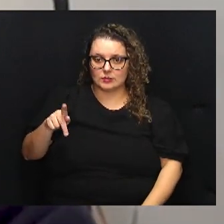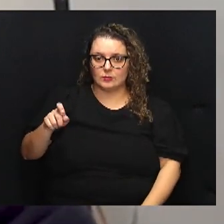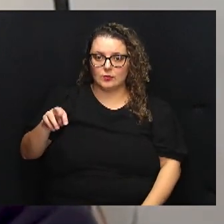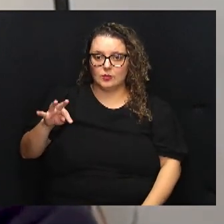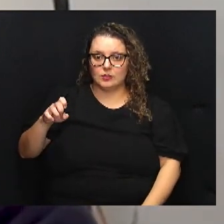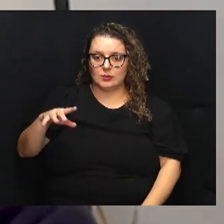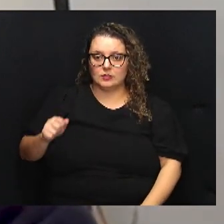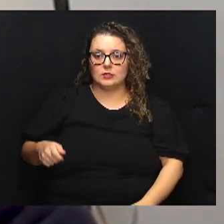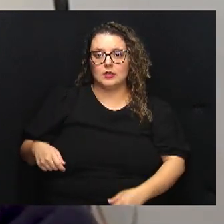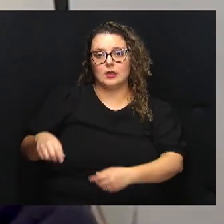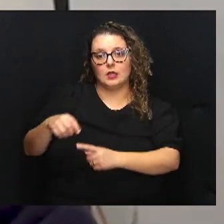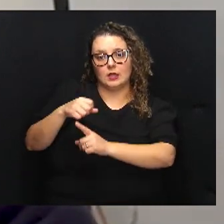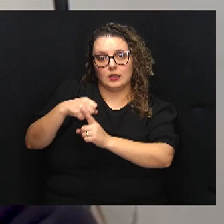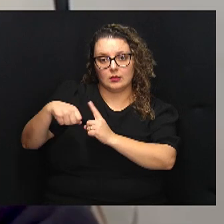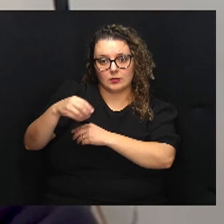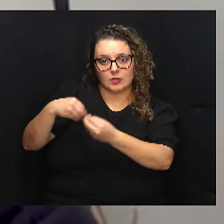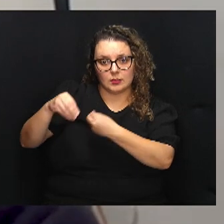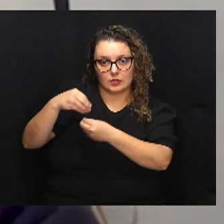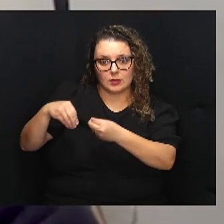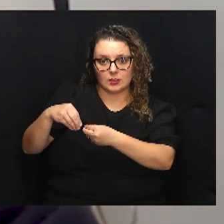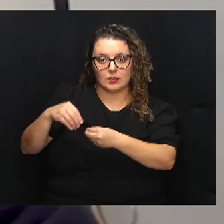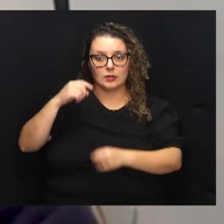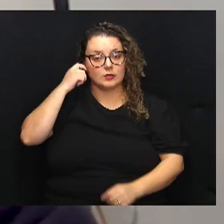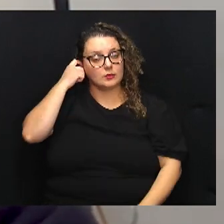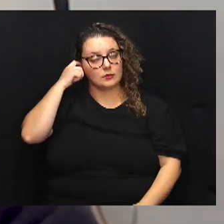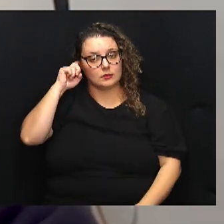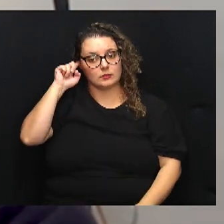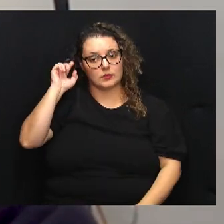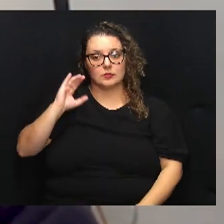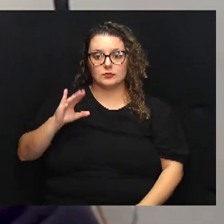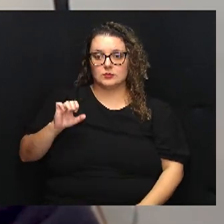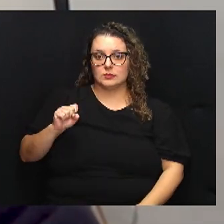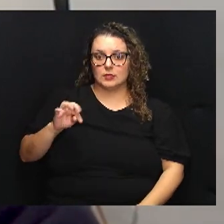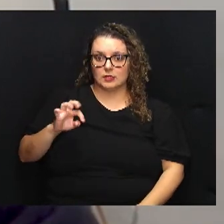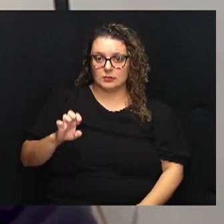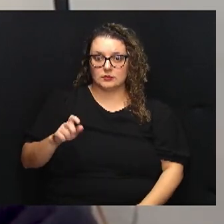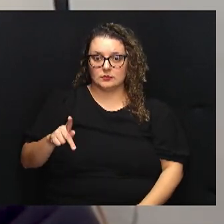Ciesp Regional Campinas, cujo valor acumulado é de